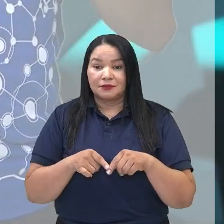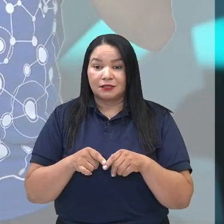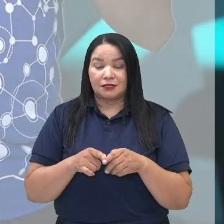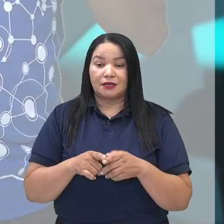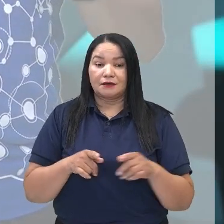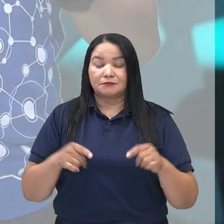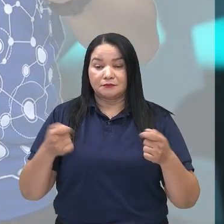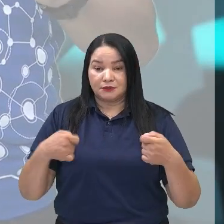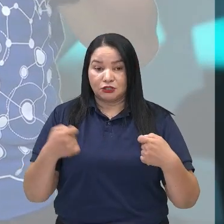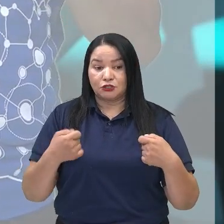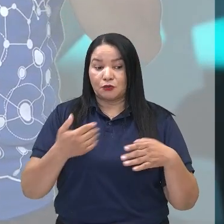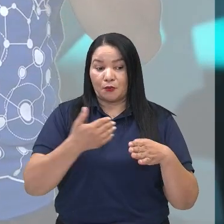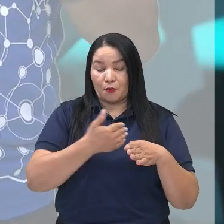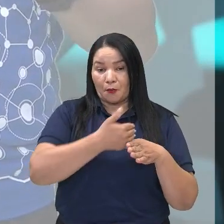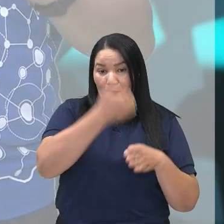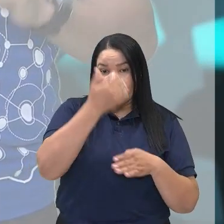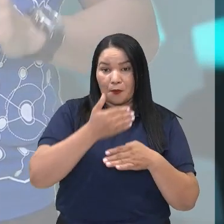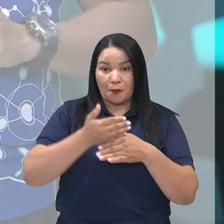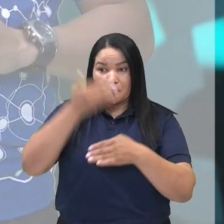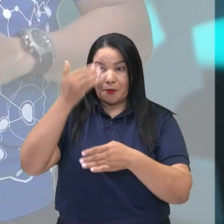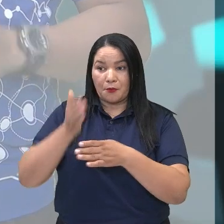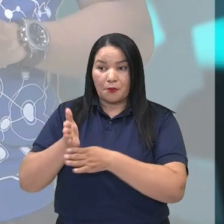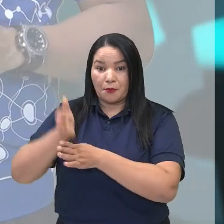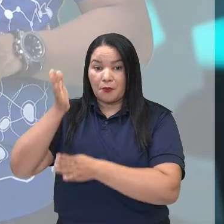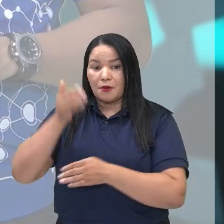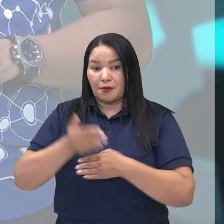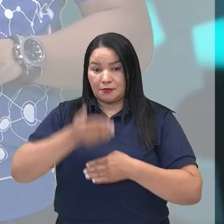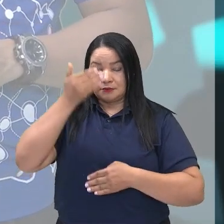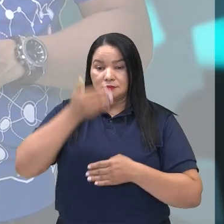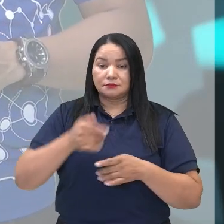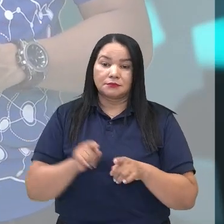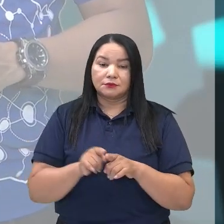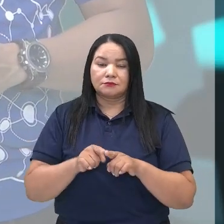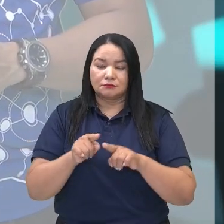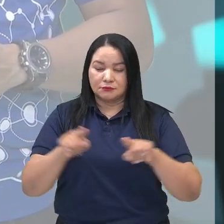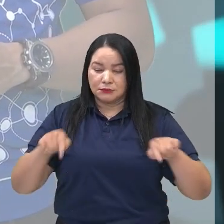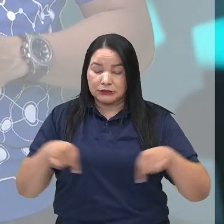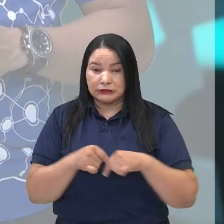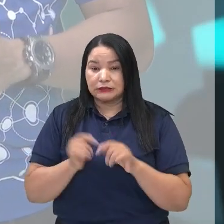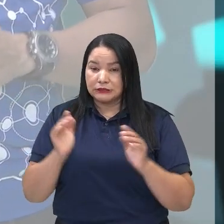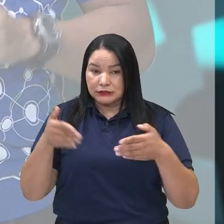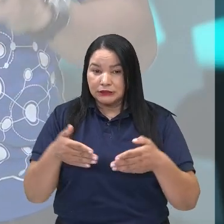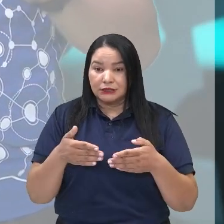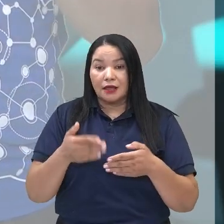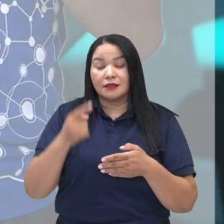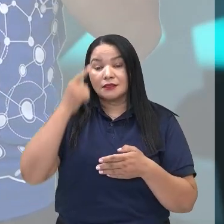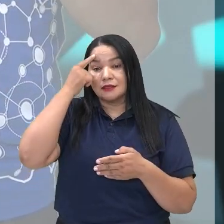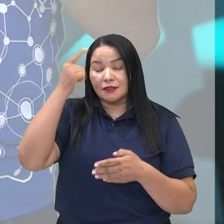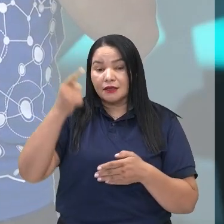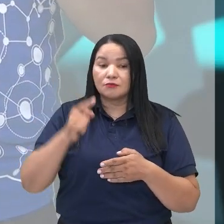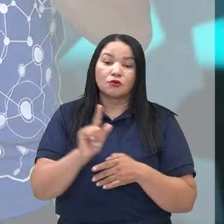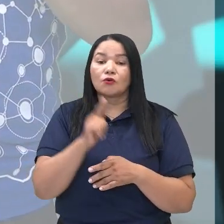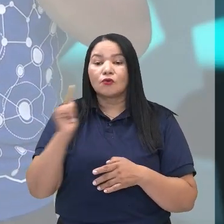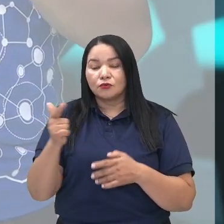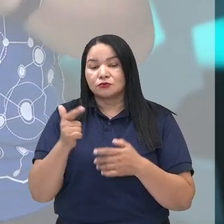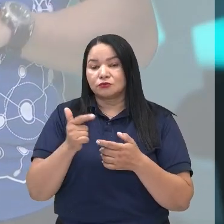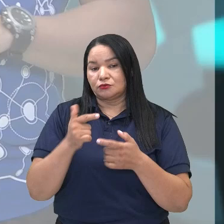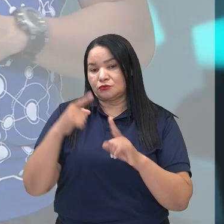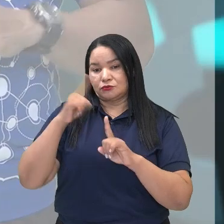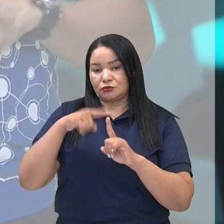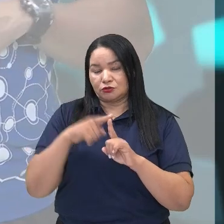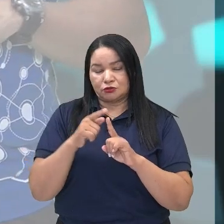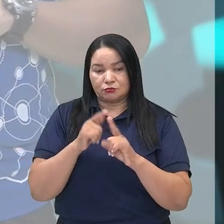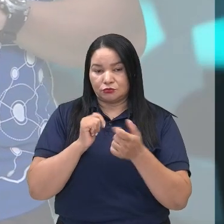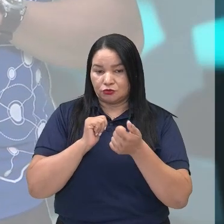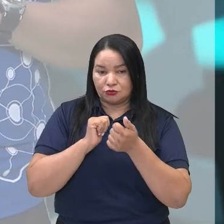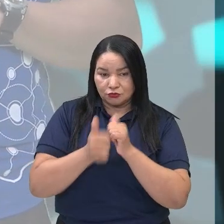fechada com paredes e suas dimensões e designs são específicos. Embora ela lembre a quadra do squash, ela é um pouquinho diferente